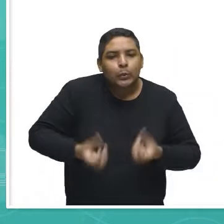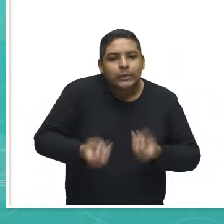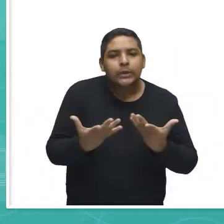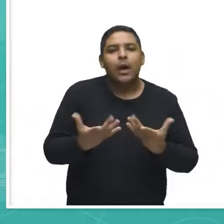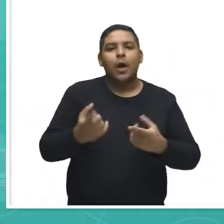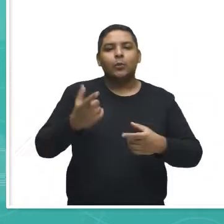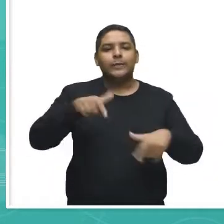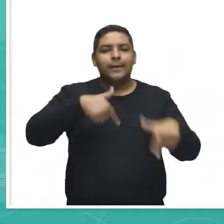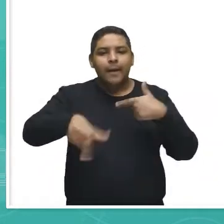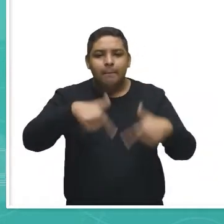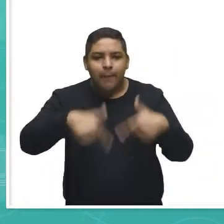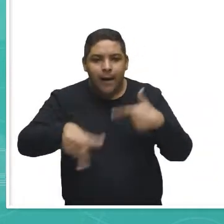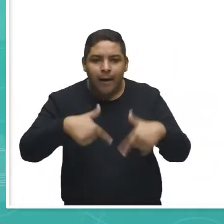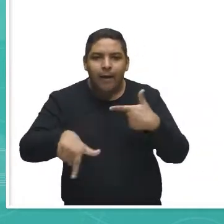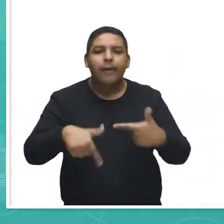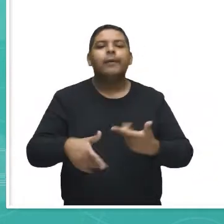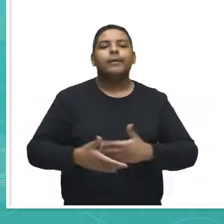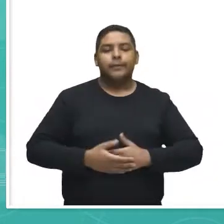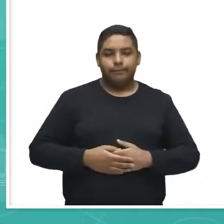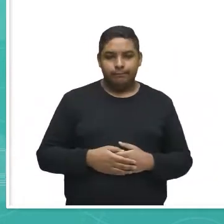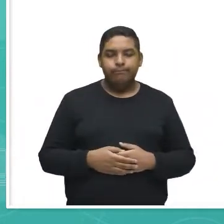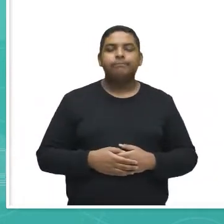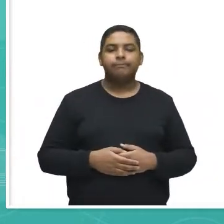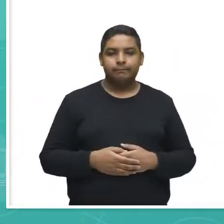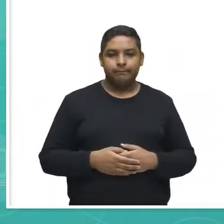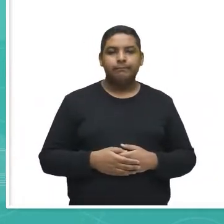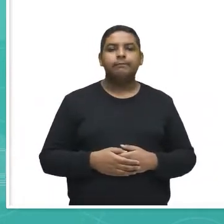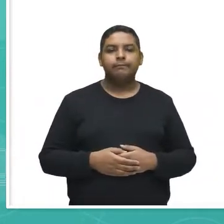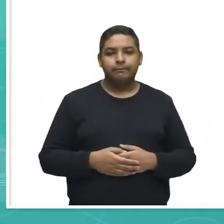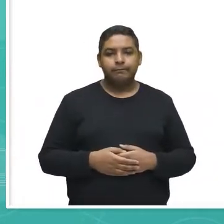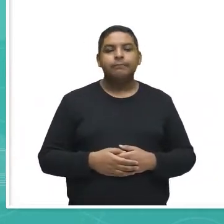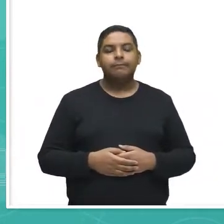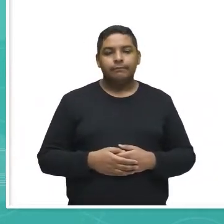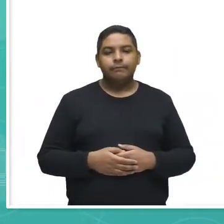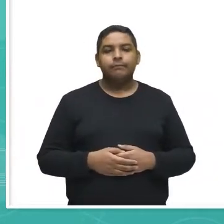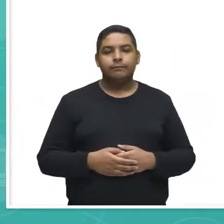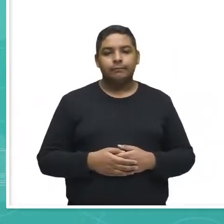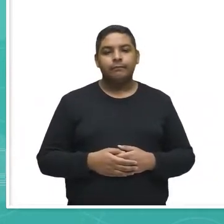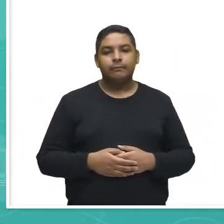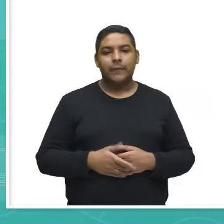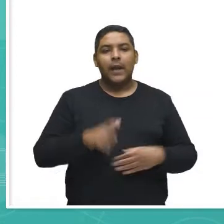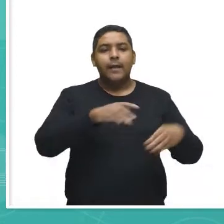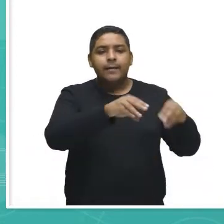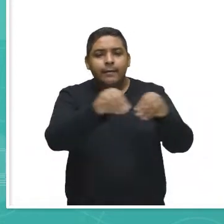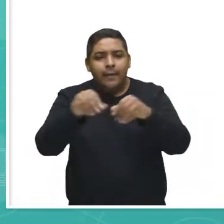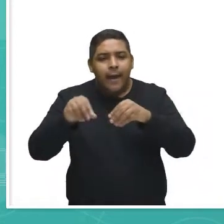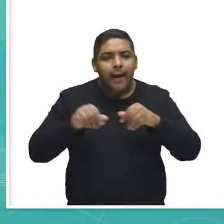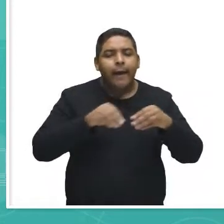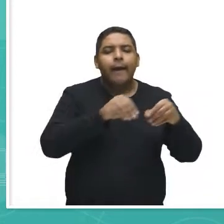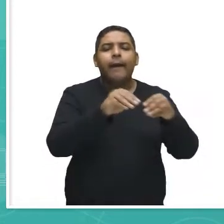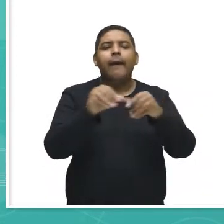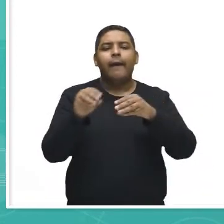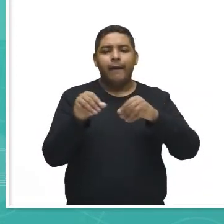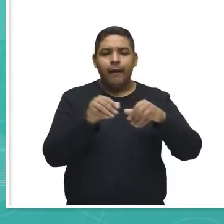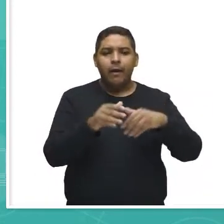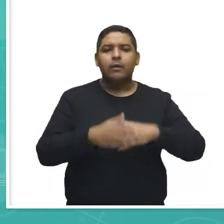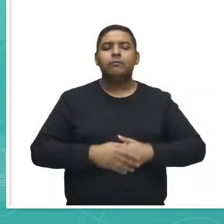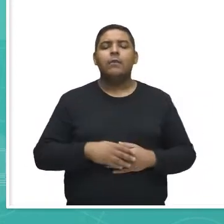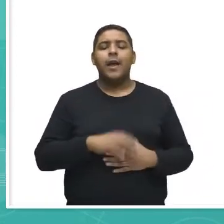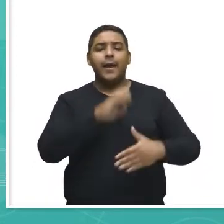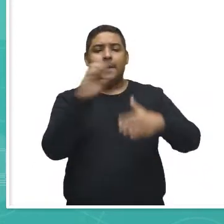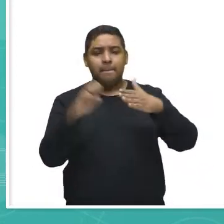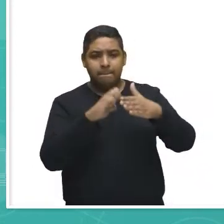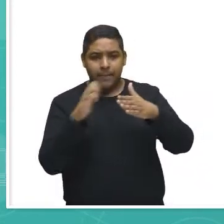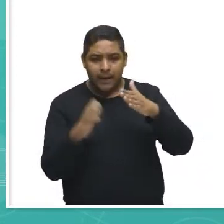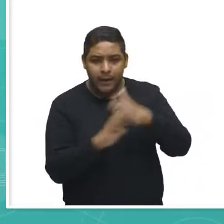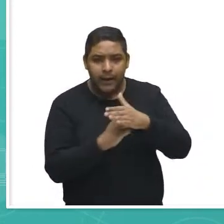gente observa que esses meios de produção vai estar inserido através das terras, através de empresas que começam a